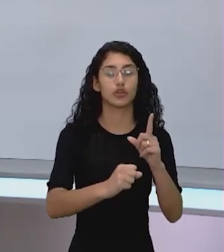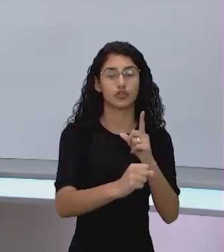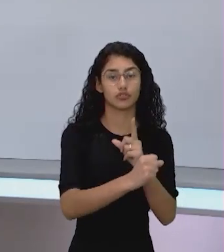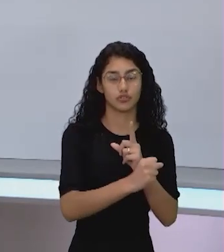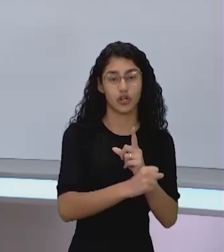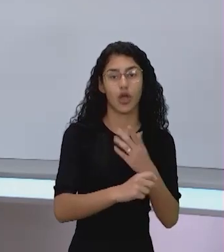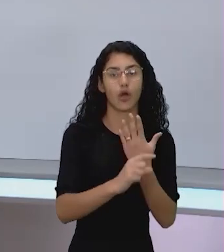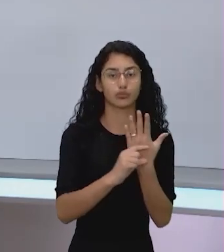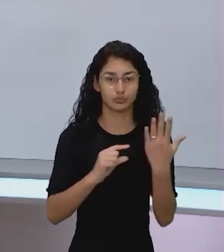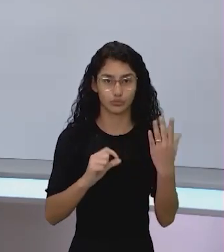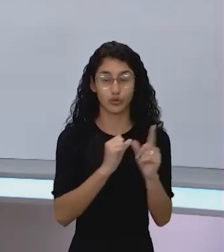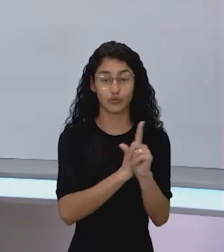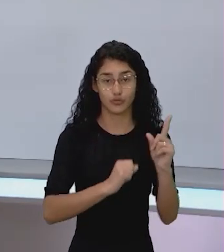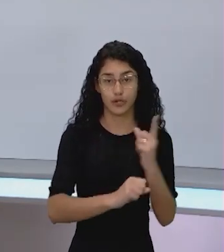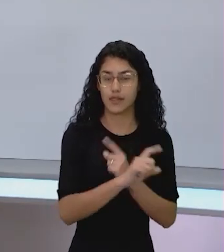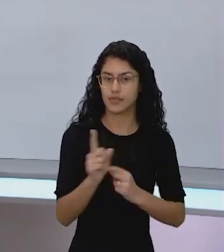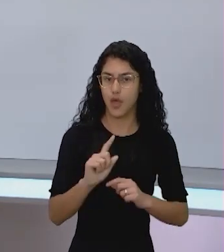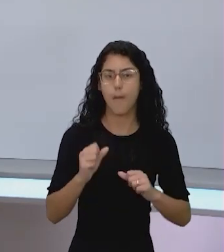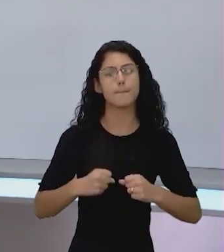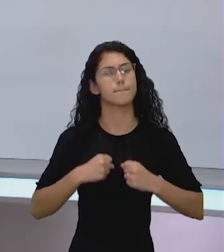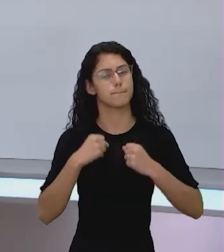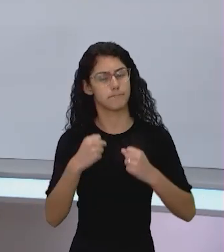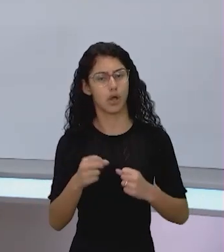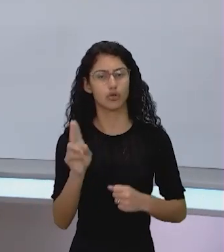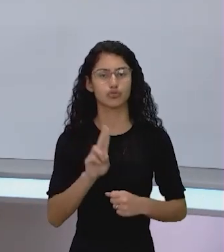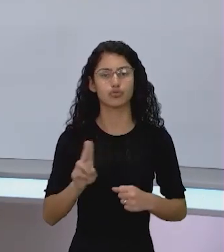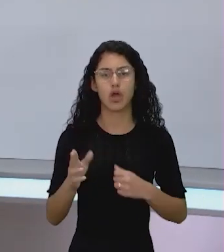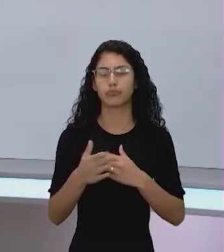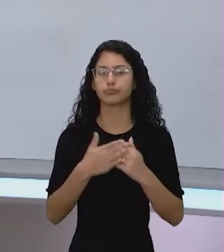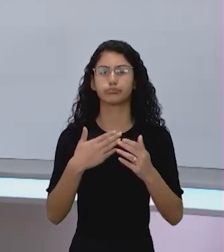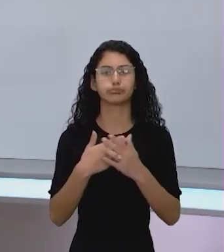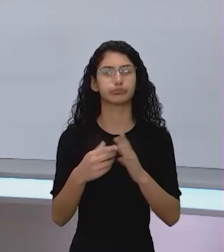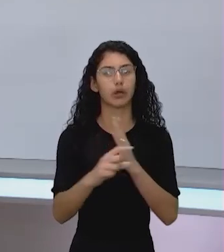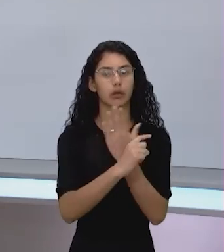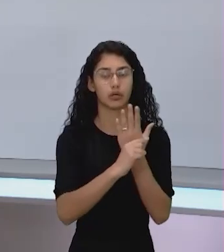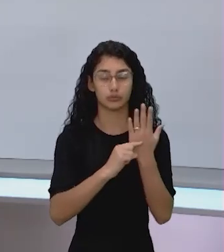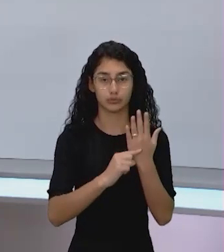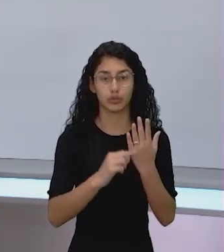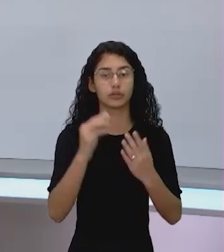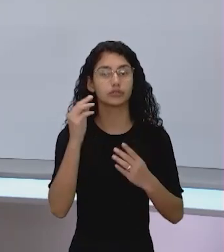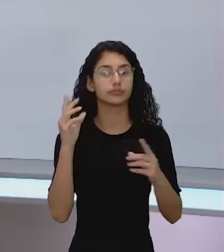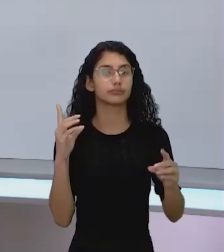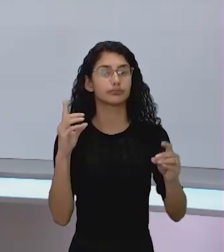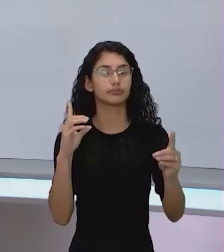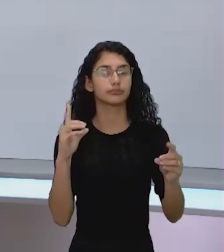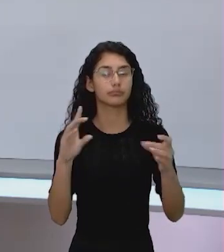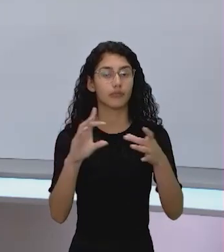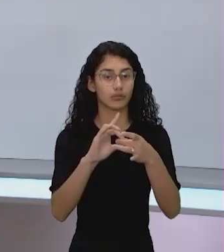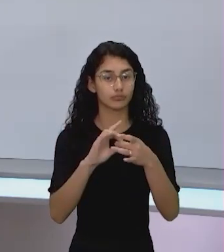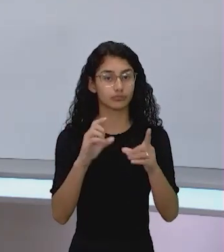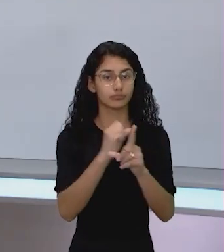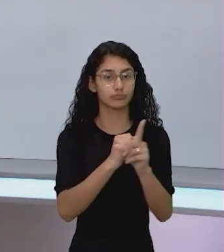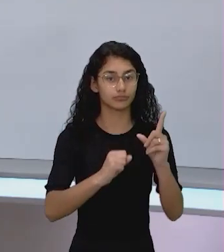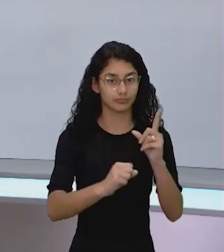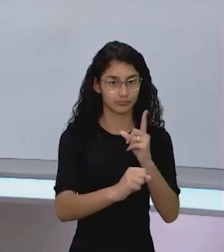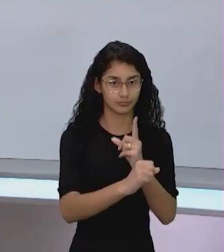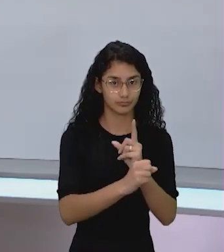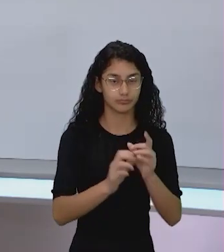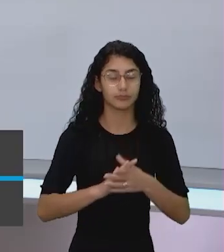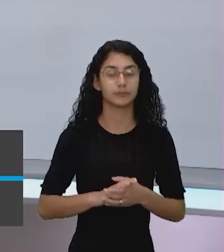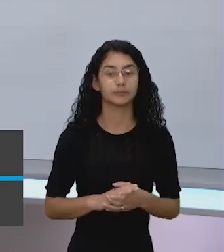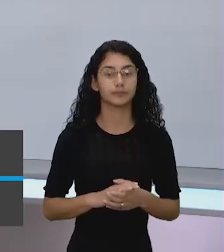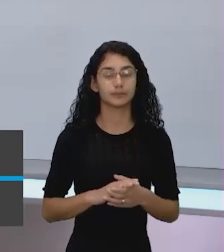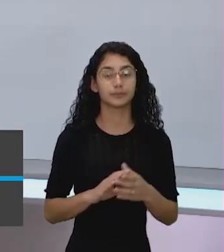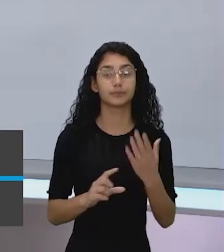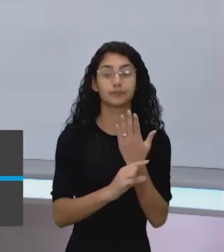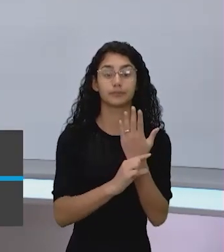de Sociologia. Nós podemos estudar qualquer autor que faça sentido para a Sociologia. E um desses autores, sem dúvida nenhuma, é Milton